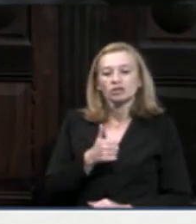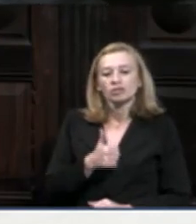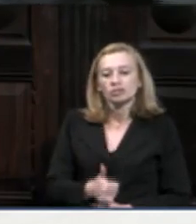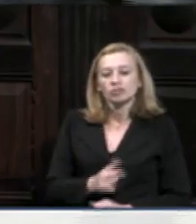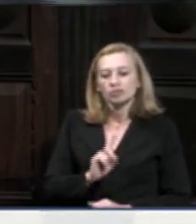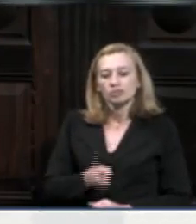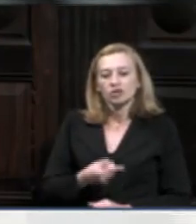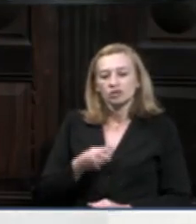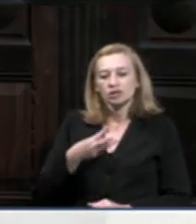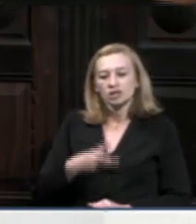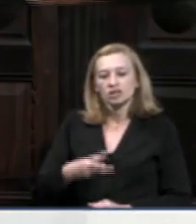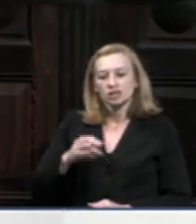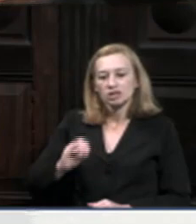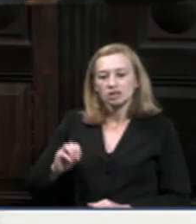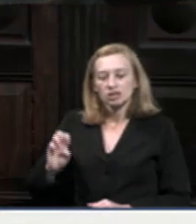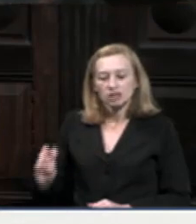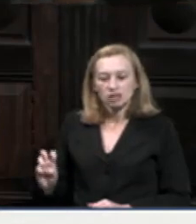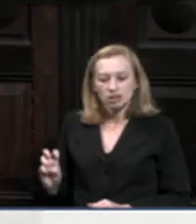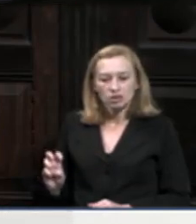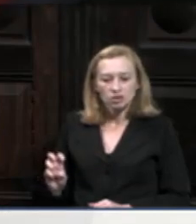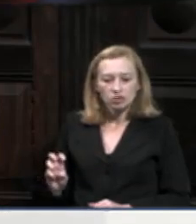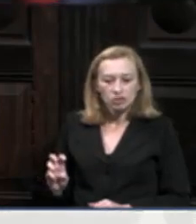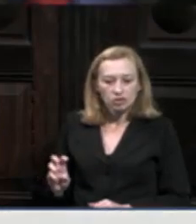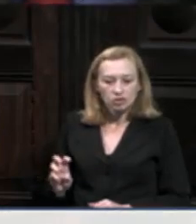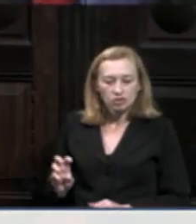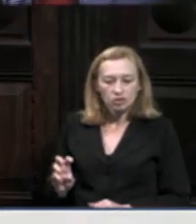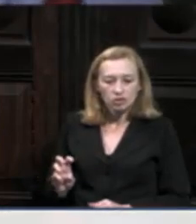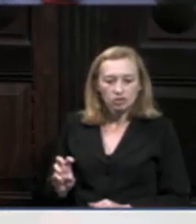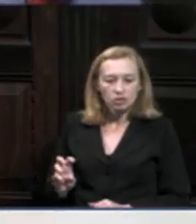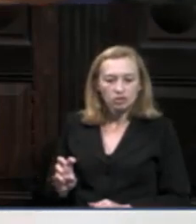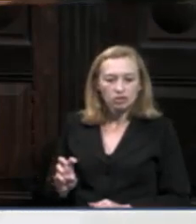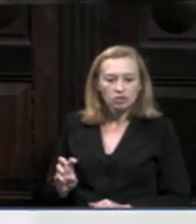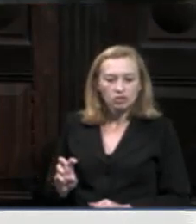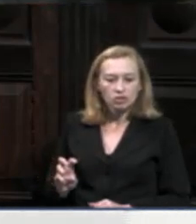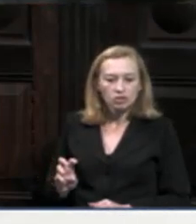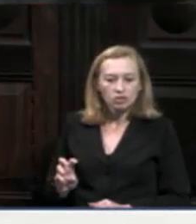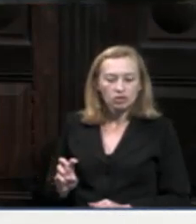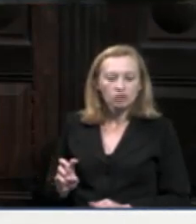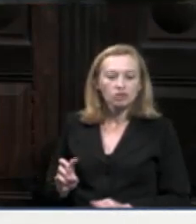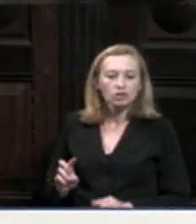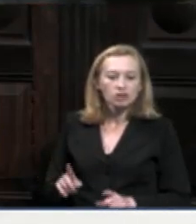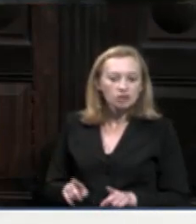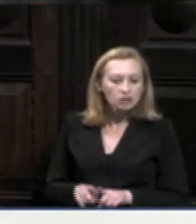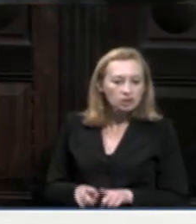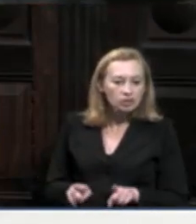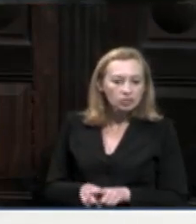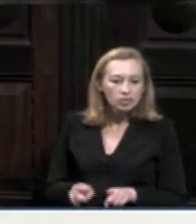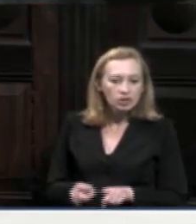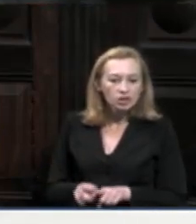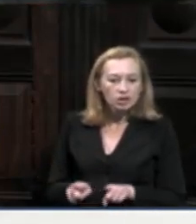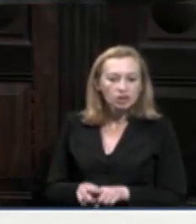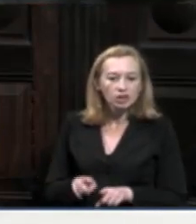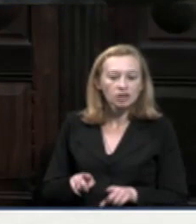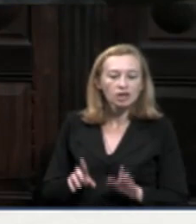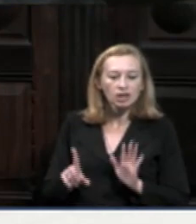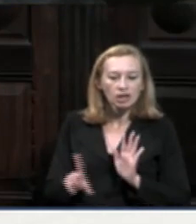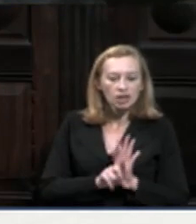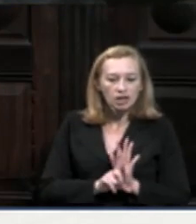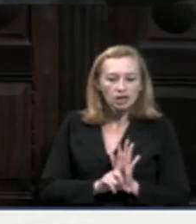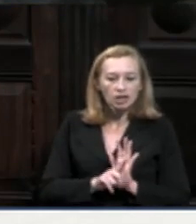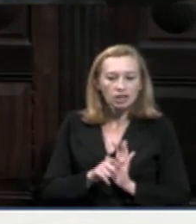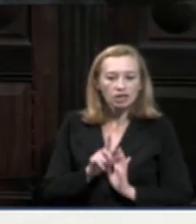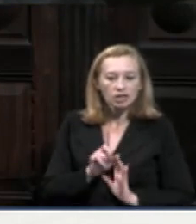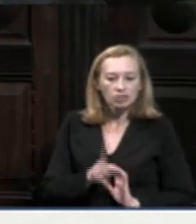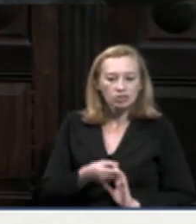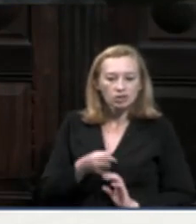Nacional de Resíduos Sólidos, e com o disposto no artigo 6º da Lei 4191, de 30 de setembro de 2003, que dispõe sobre a Política